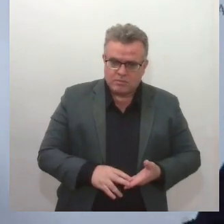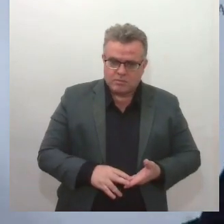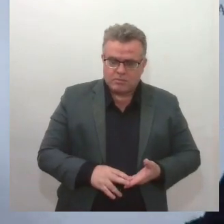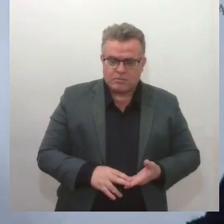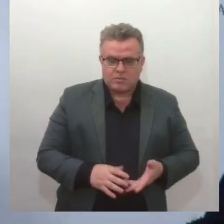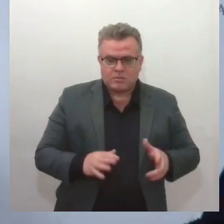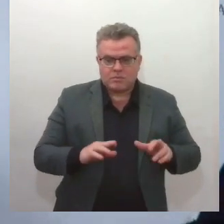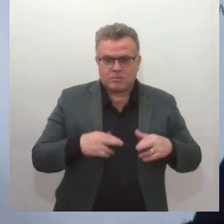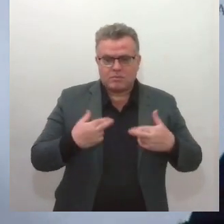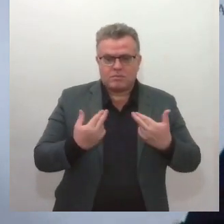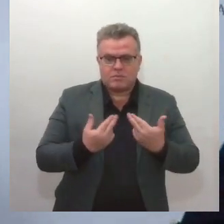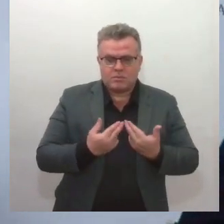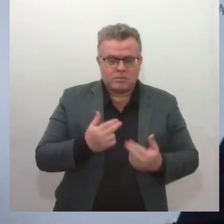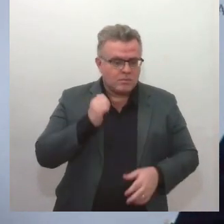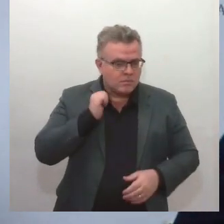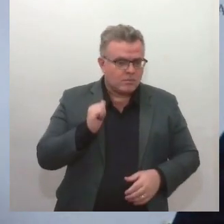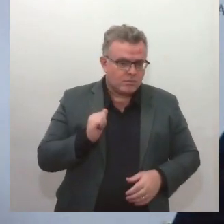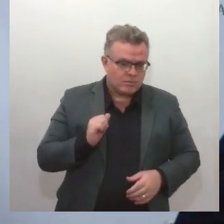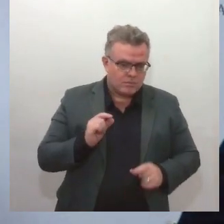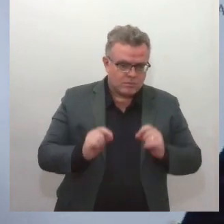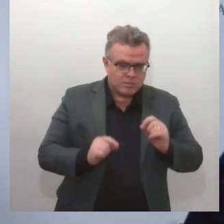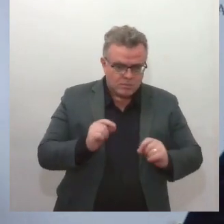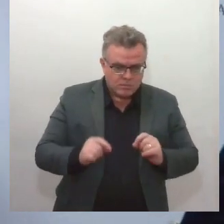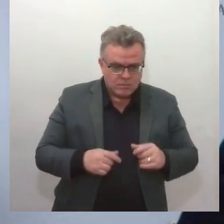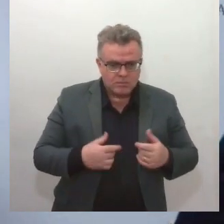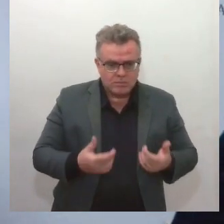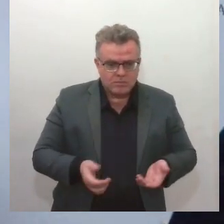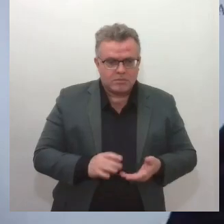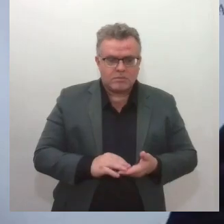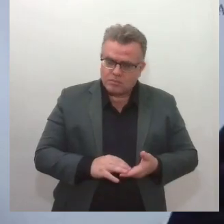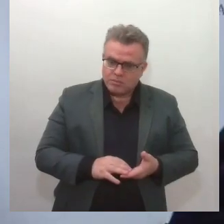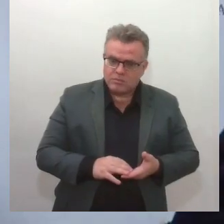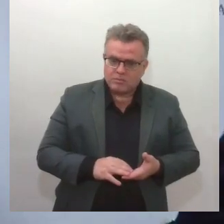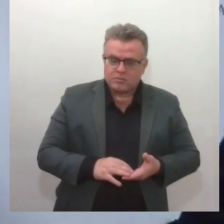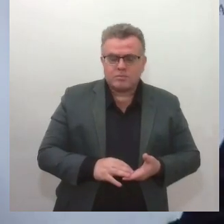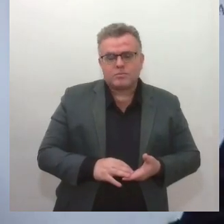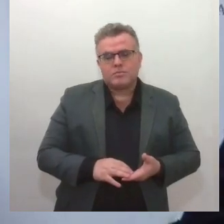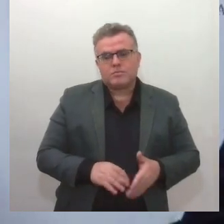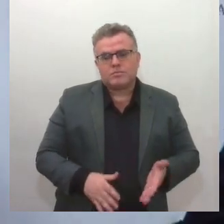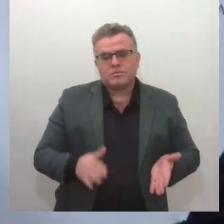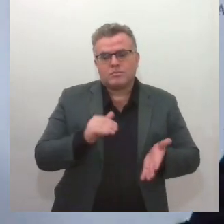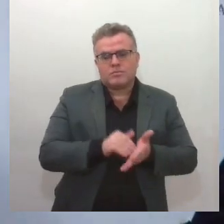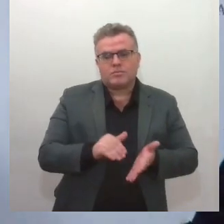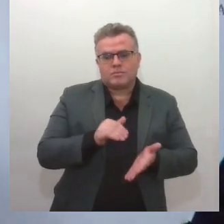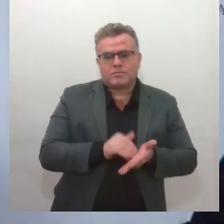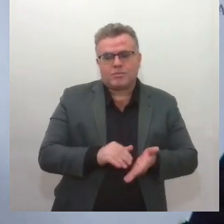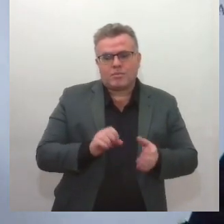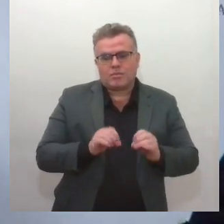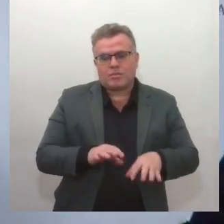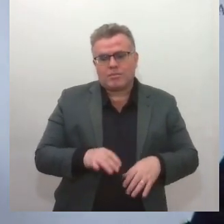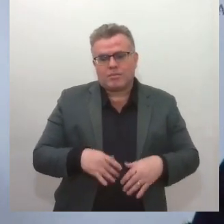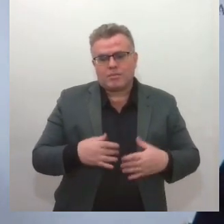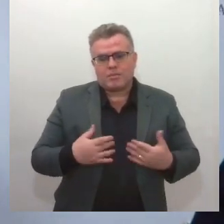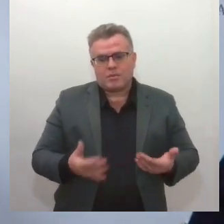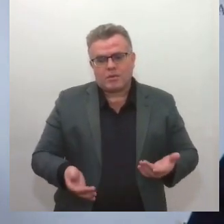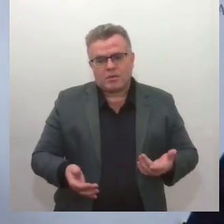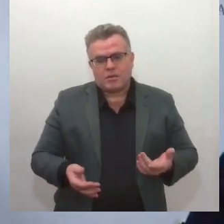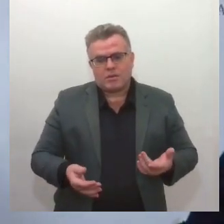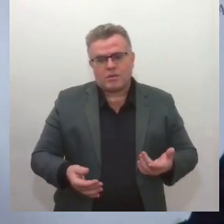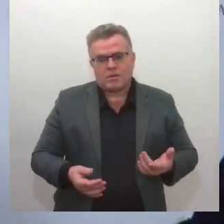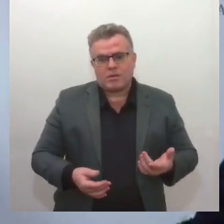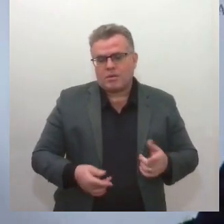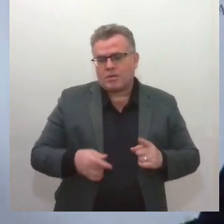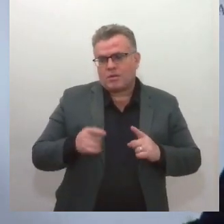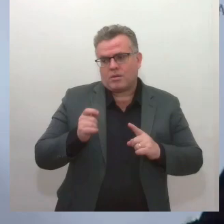né, o pessoal da secretaria deu um prazo de 45 a 60 dias para